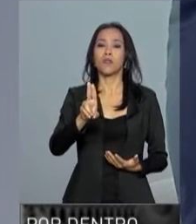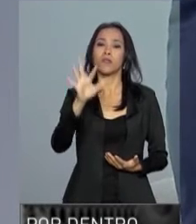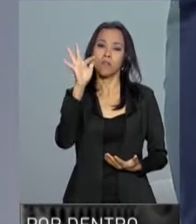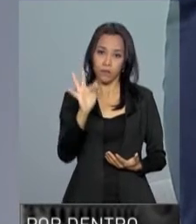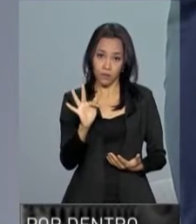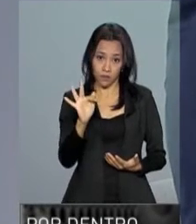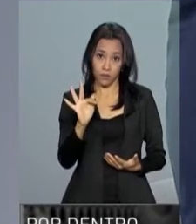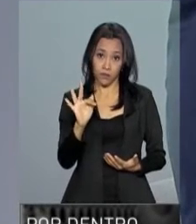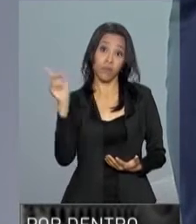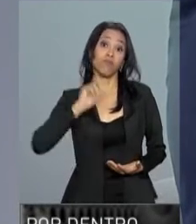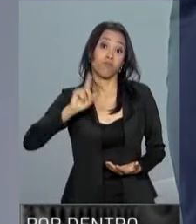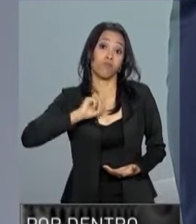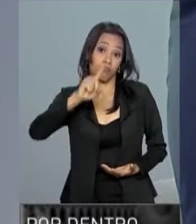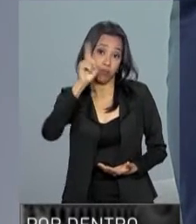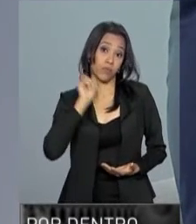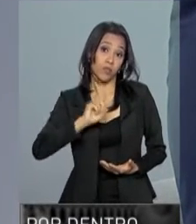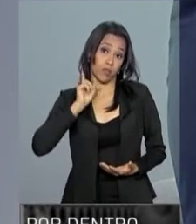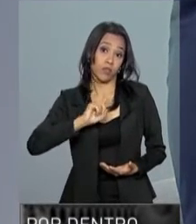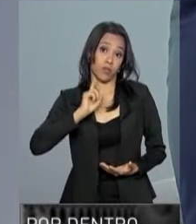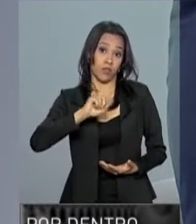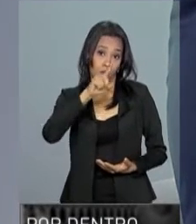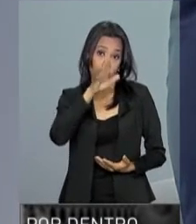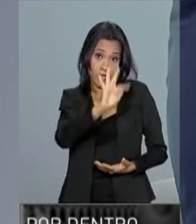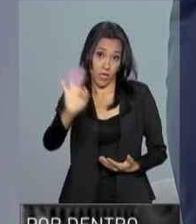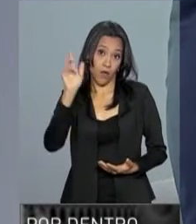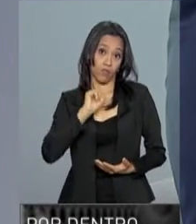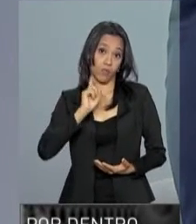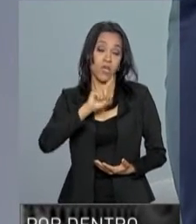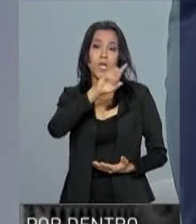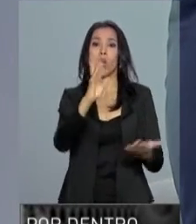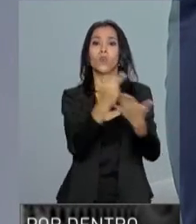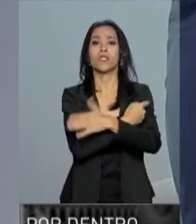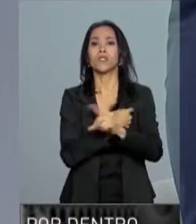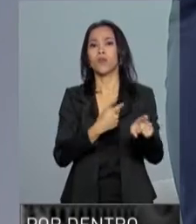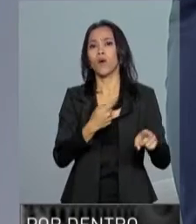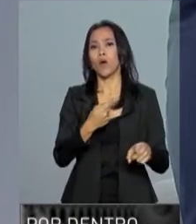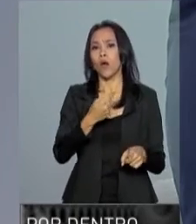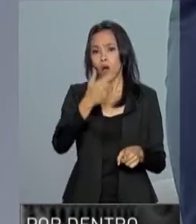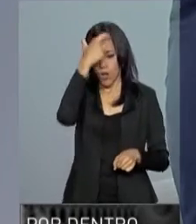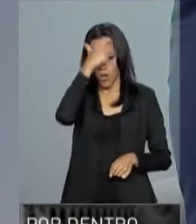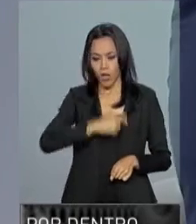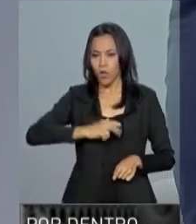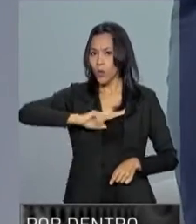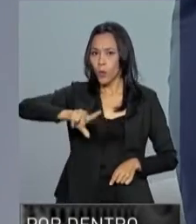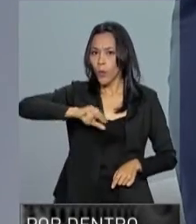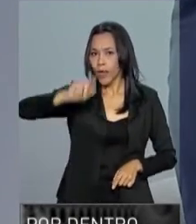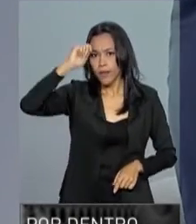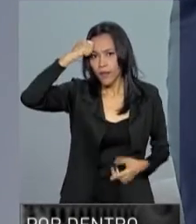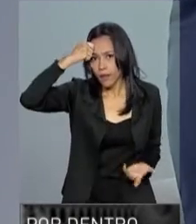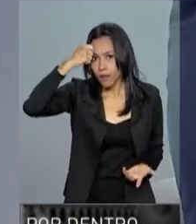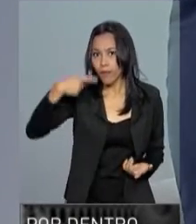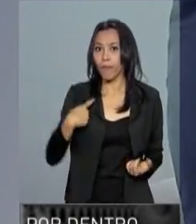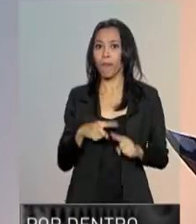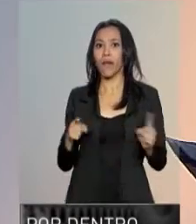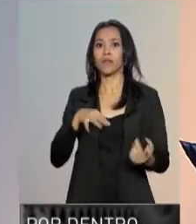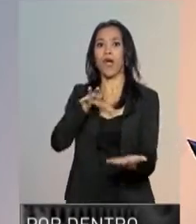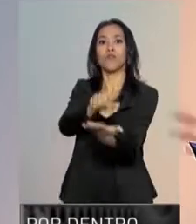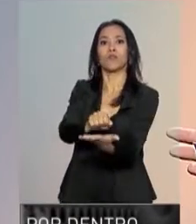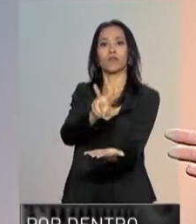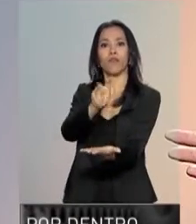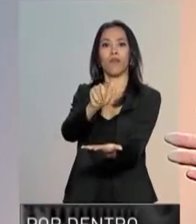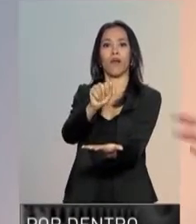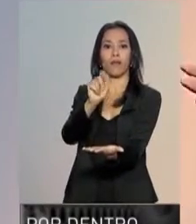Gerais um caso é no caso é que que ocorreu de um alô claramente da unegro ocupando uma vaga do aluno ele